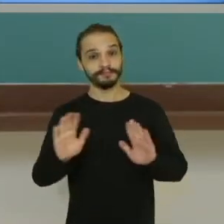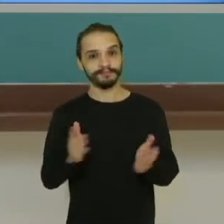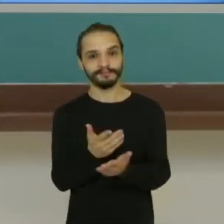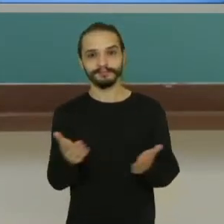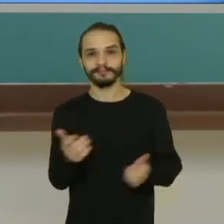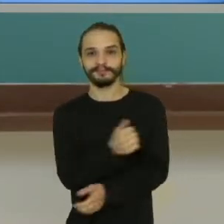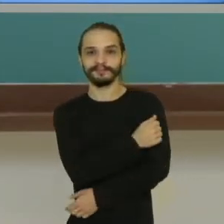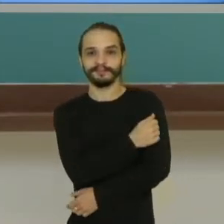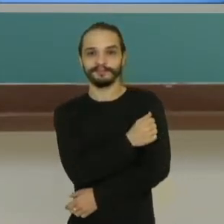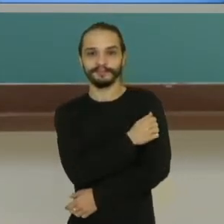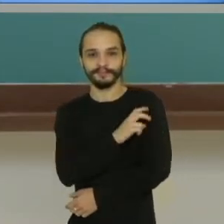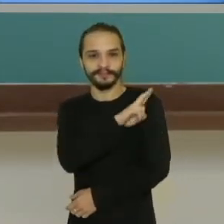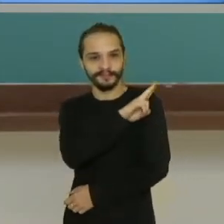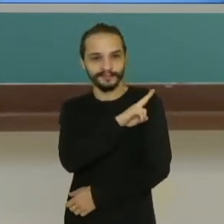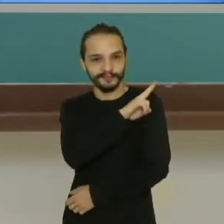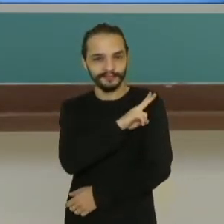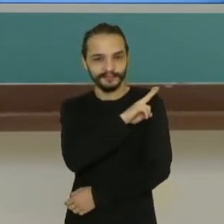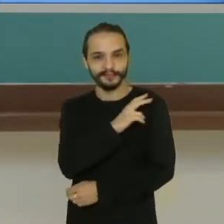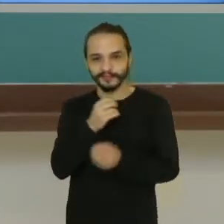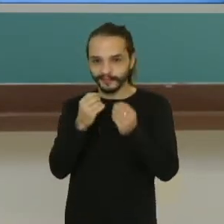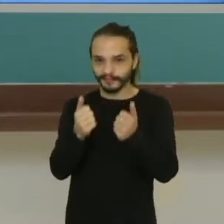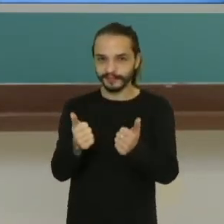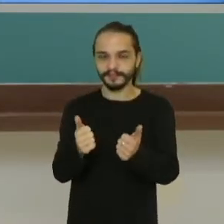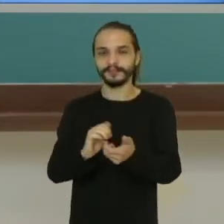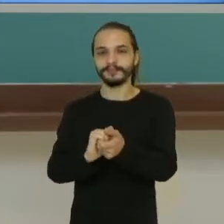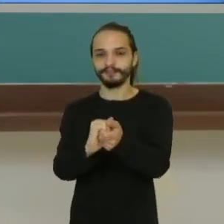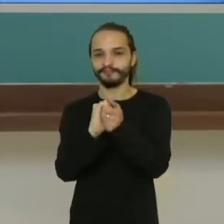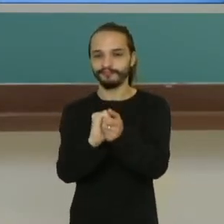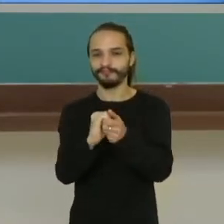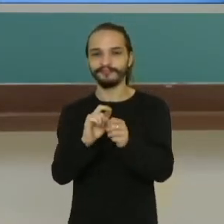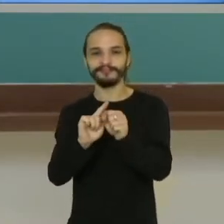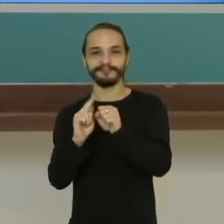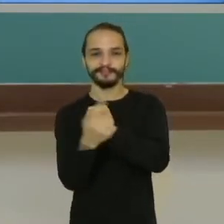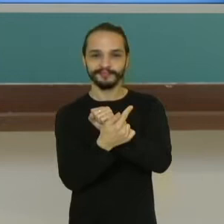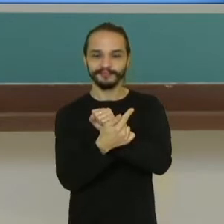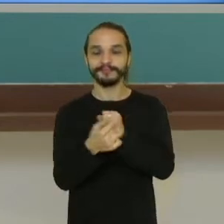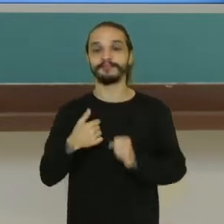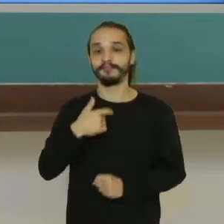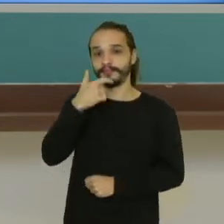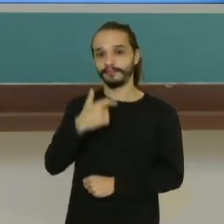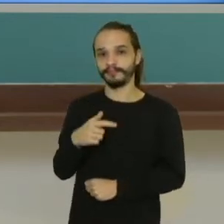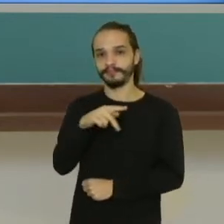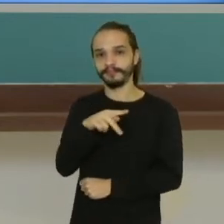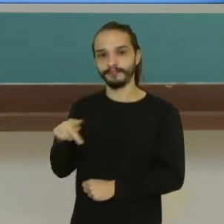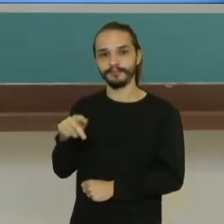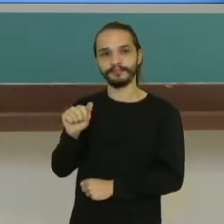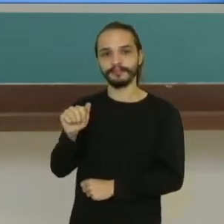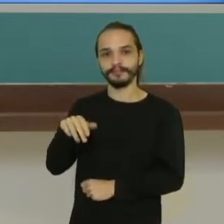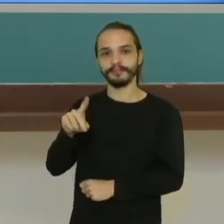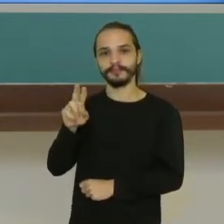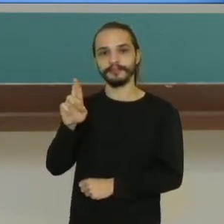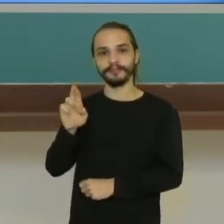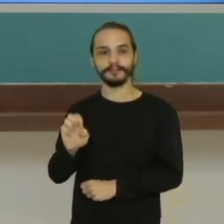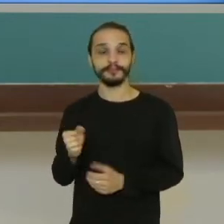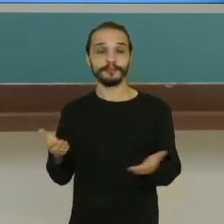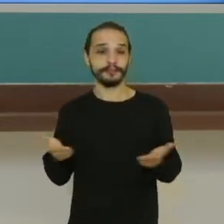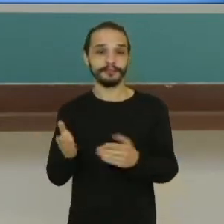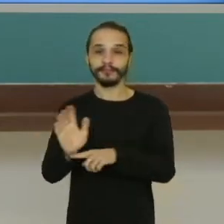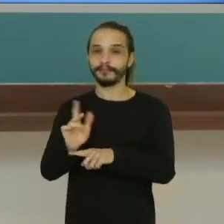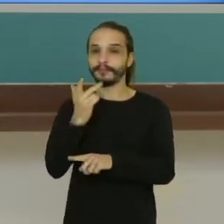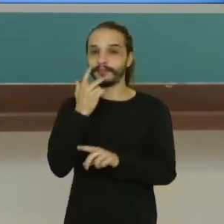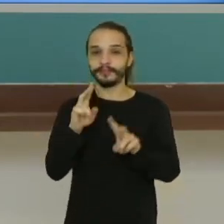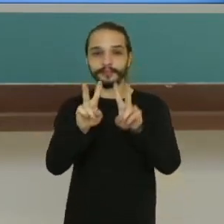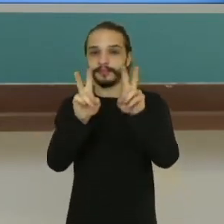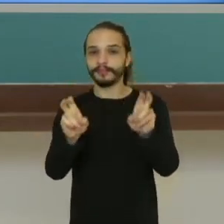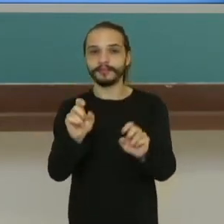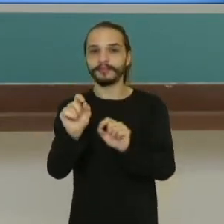Olá, estudantes da segunda série do ensino médio, saudações geográficas. Eu sou o professor André e nesse vídeo falaremos sobre